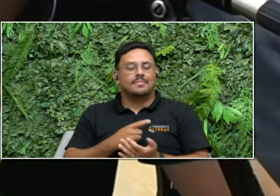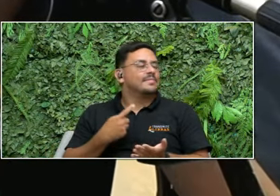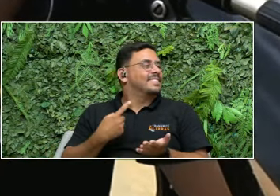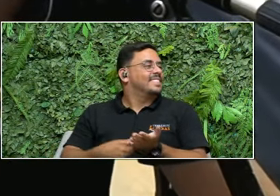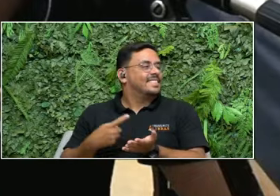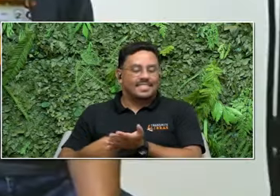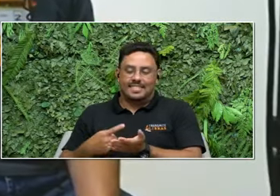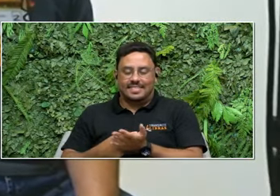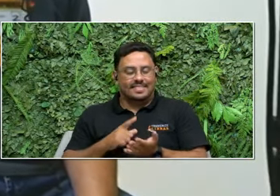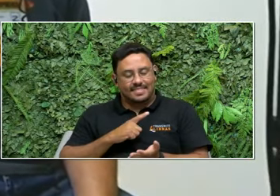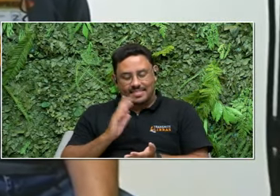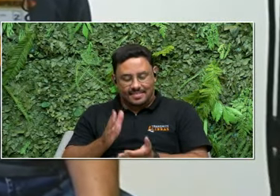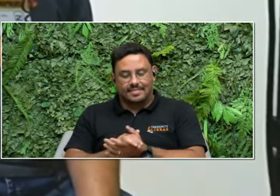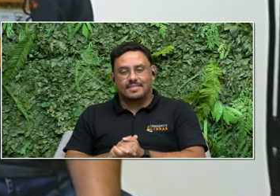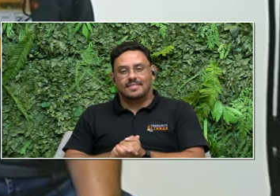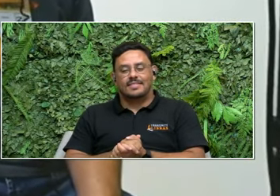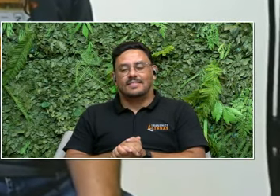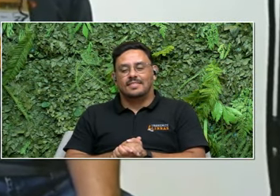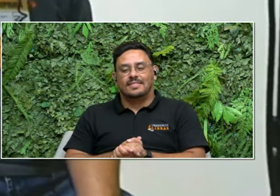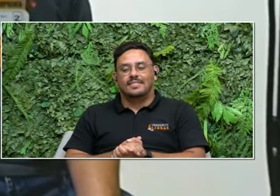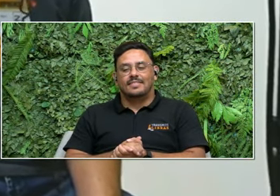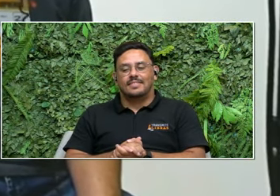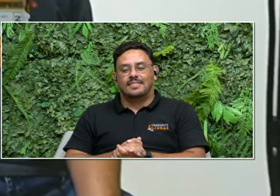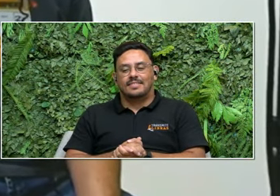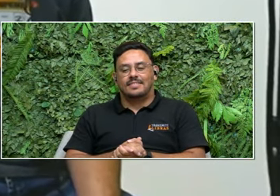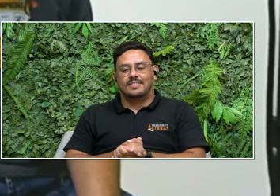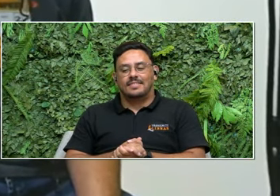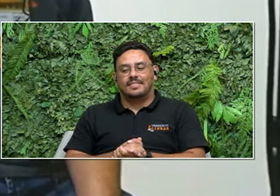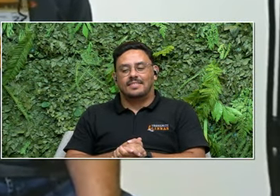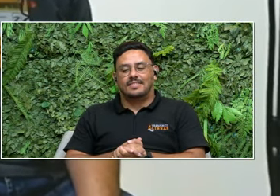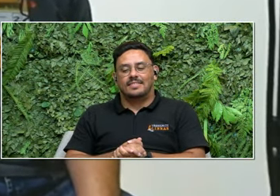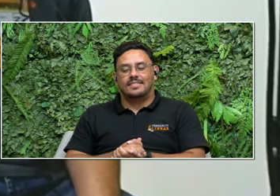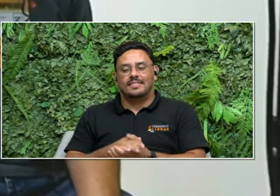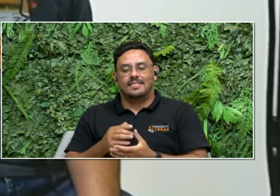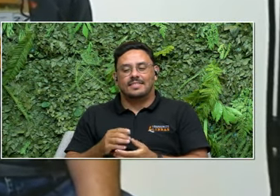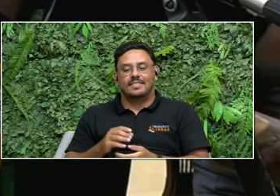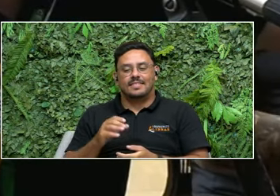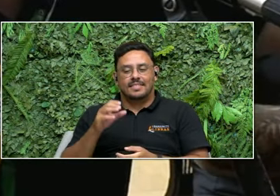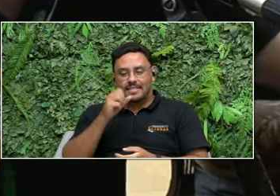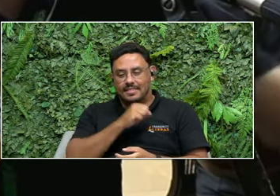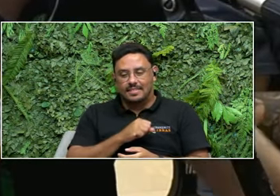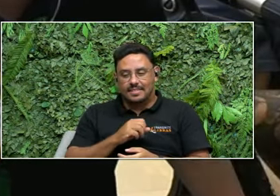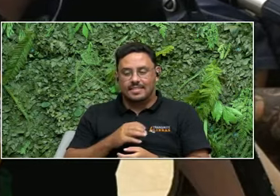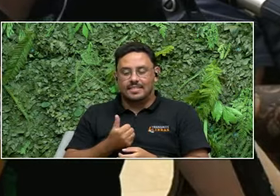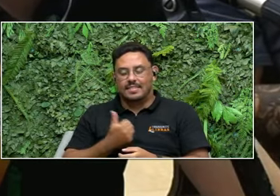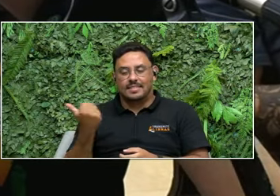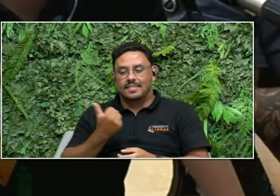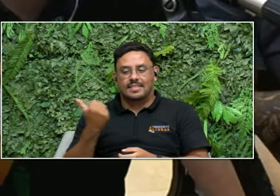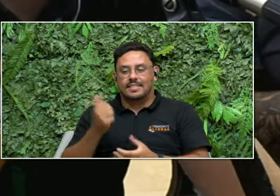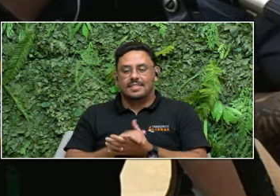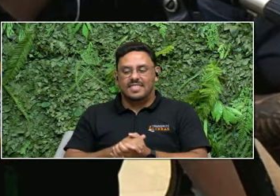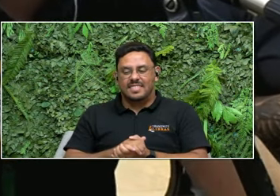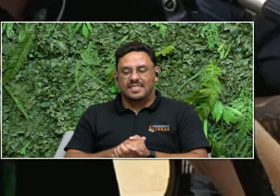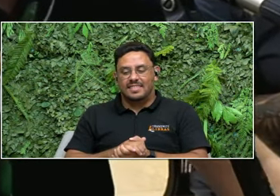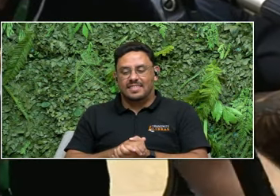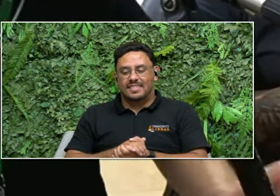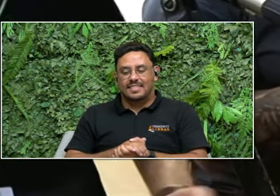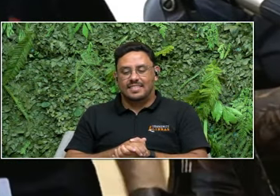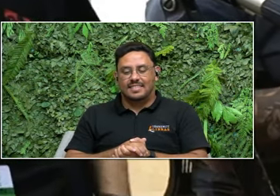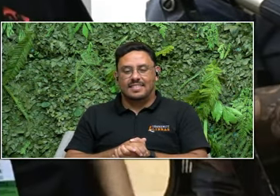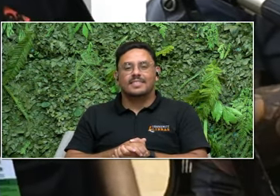agora cab Zé tá com pressa acho aqui carona Bora lá